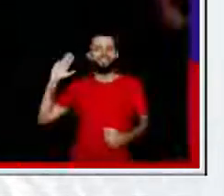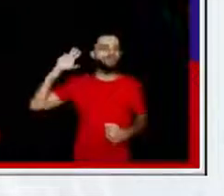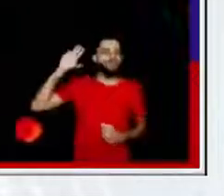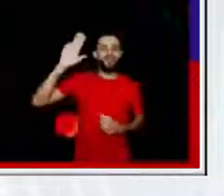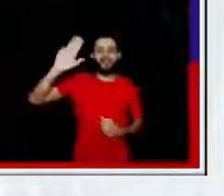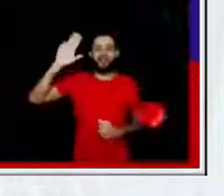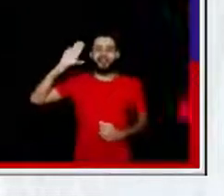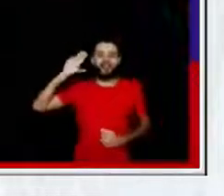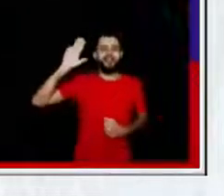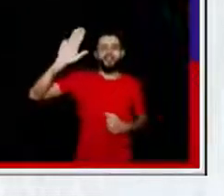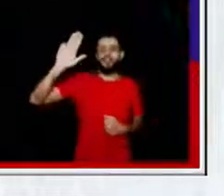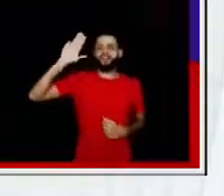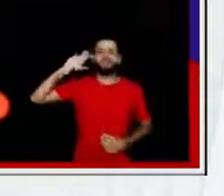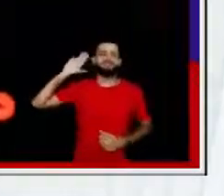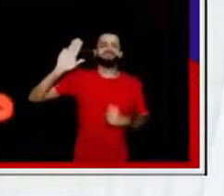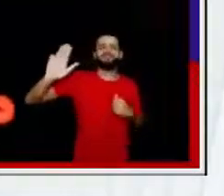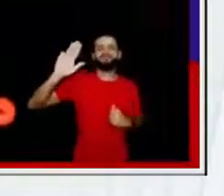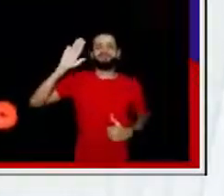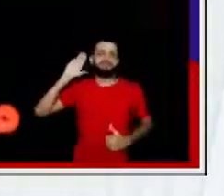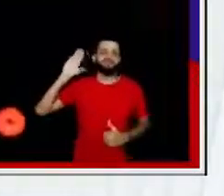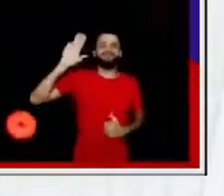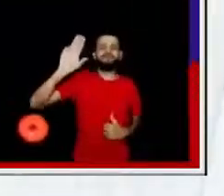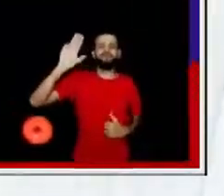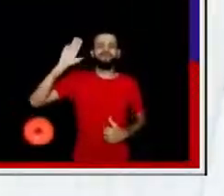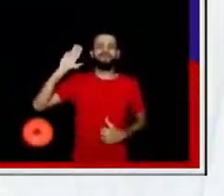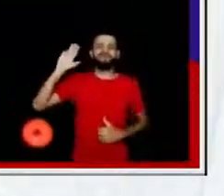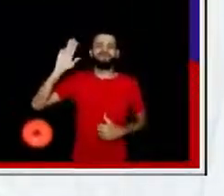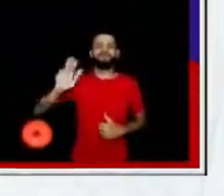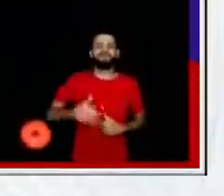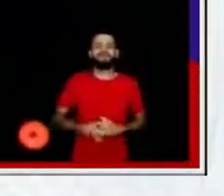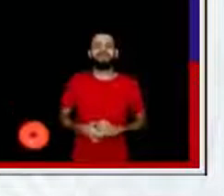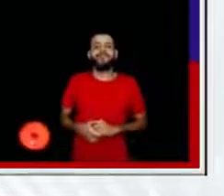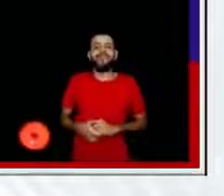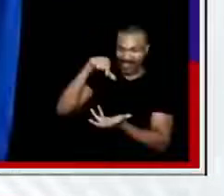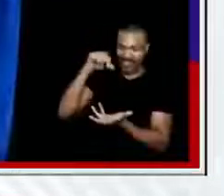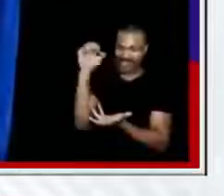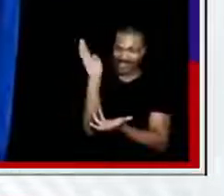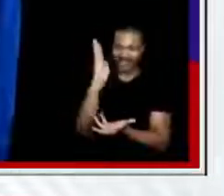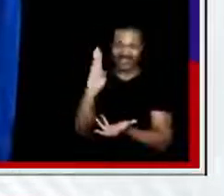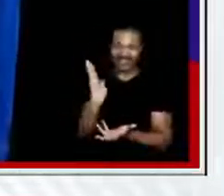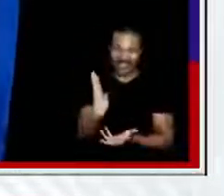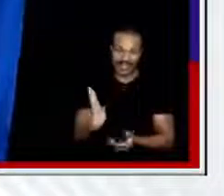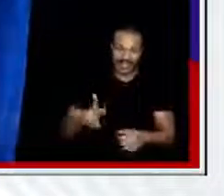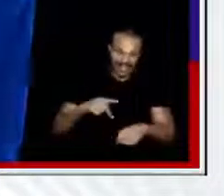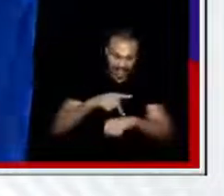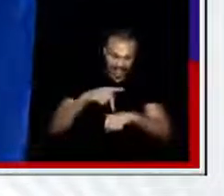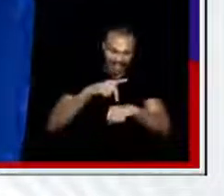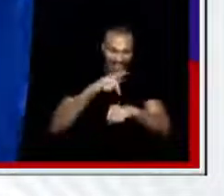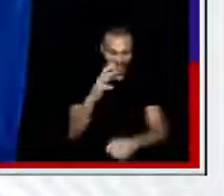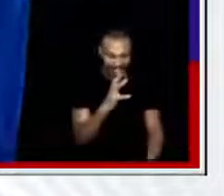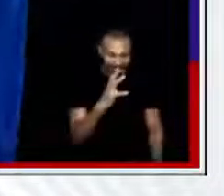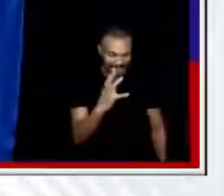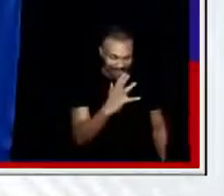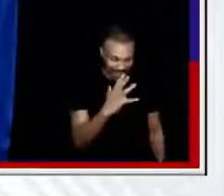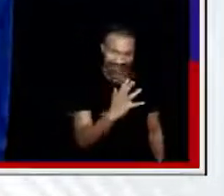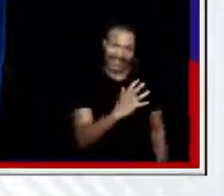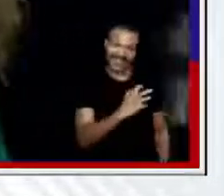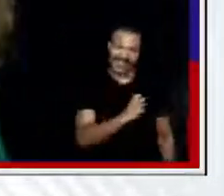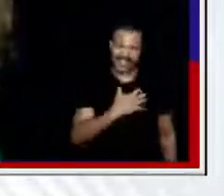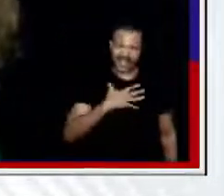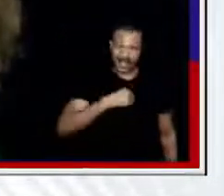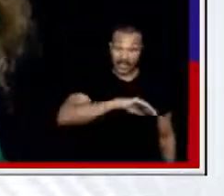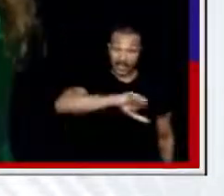vários eventos. Nós tivemos dezenas de eventos pela cidade nesse último final de semana, dentre todos os aspectos, aspecto